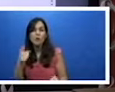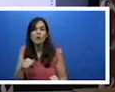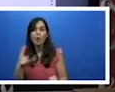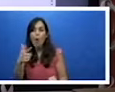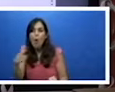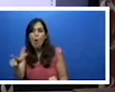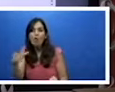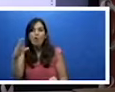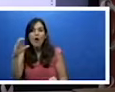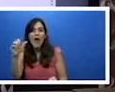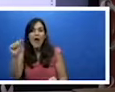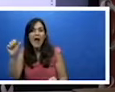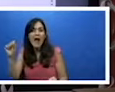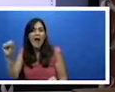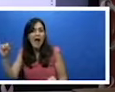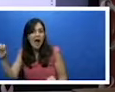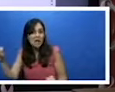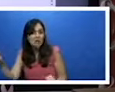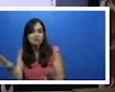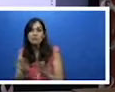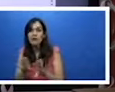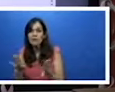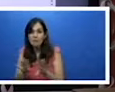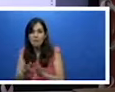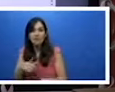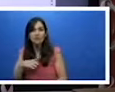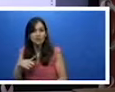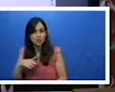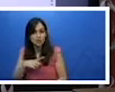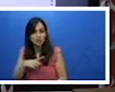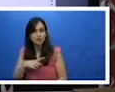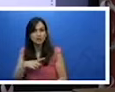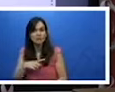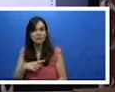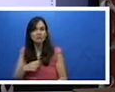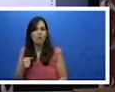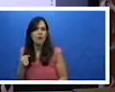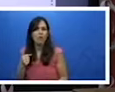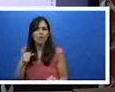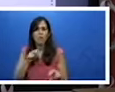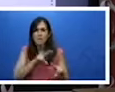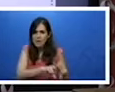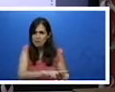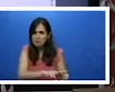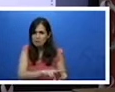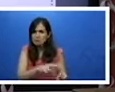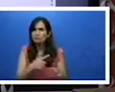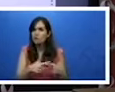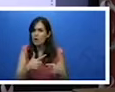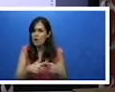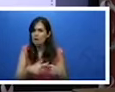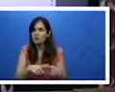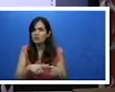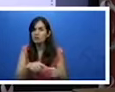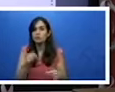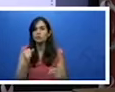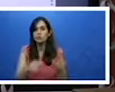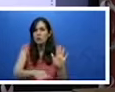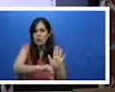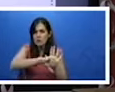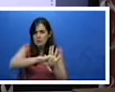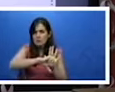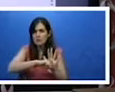tinha sido condenado pelo assassinato do Dibinho, ele me falou: por que Cássio negou ter